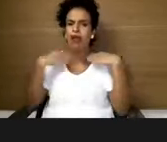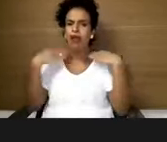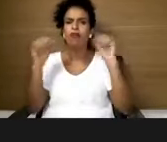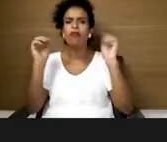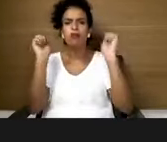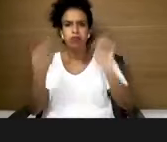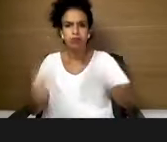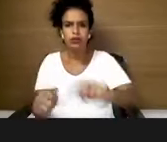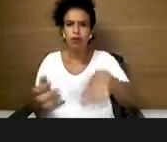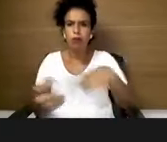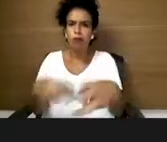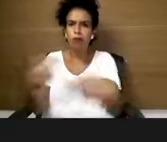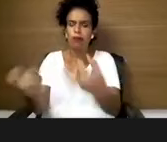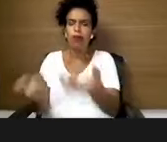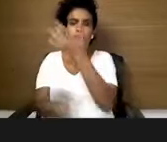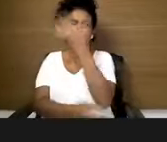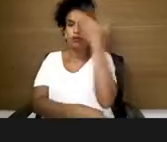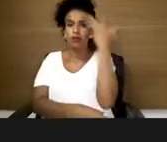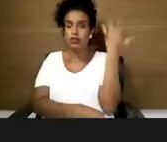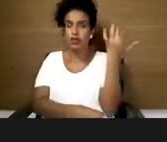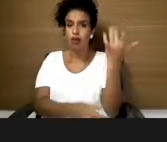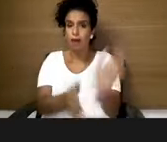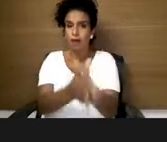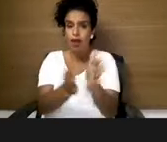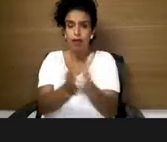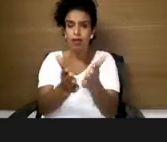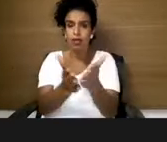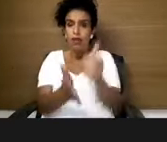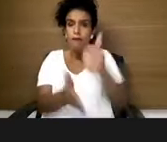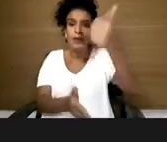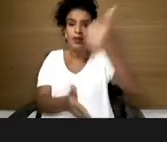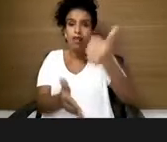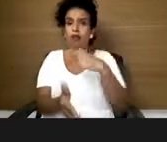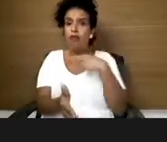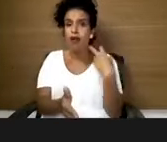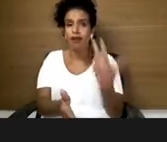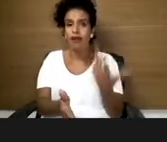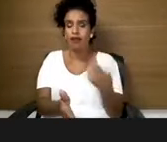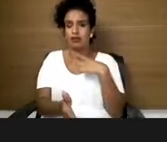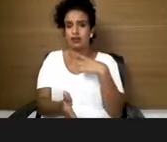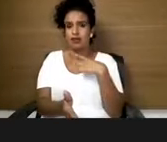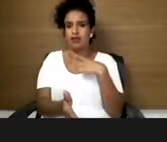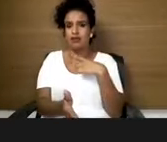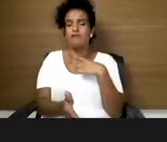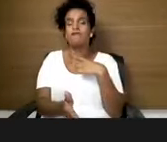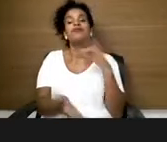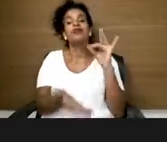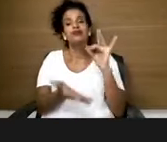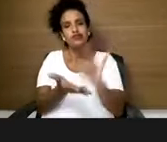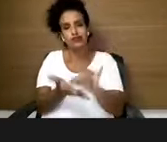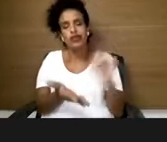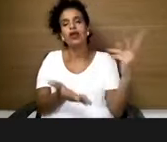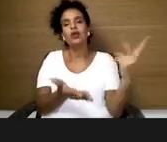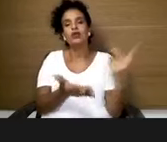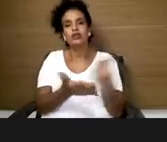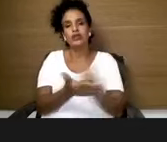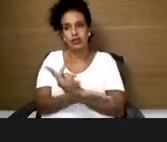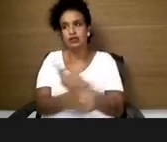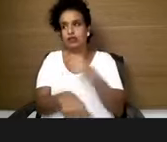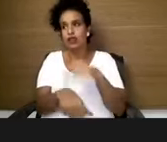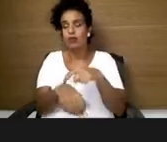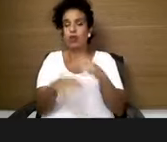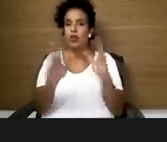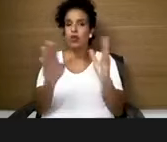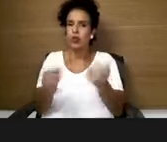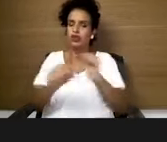primeiros atingidos. E, de fato, o recorte das vítimas, que nós temos mais de 65 mil óbitos,